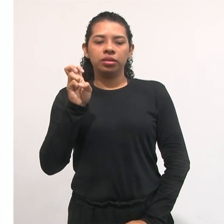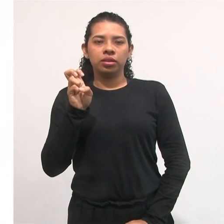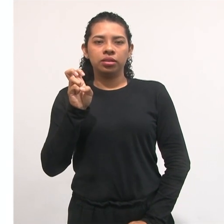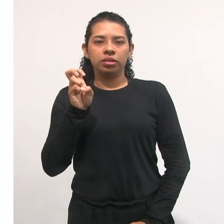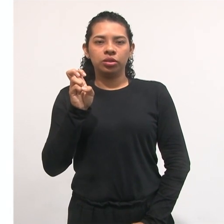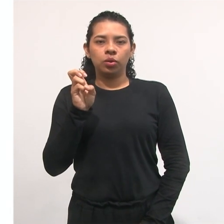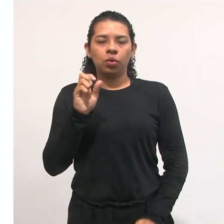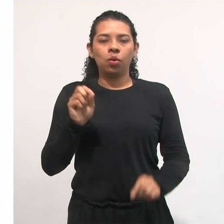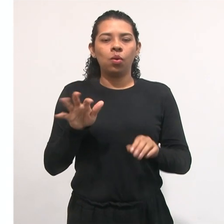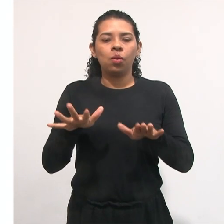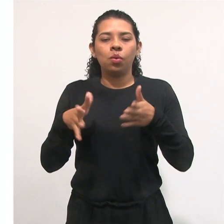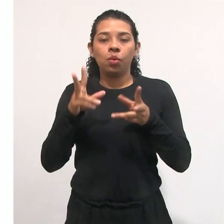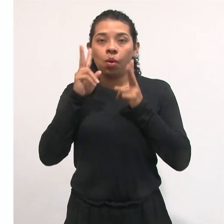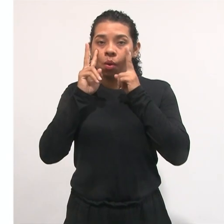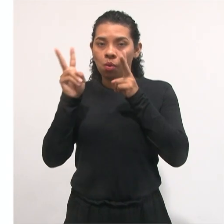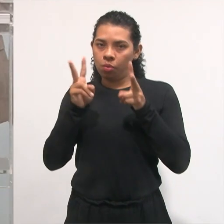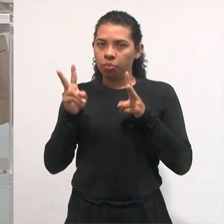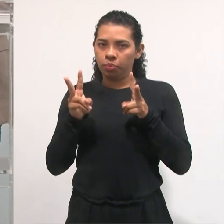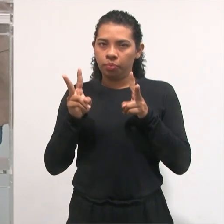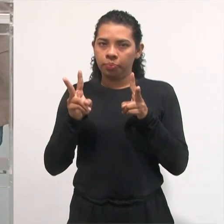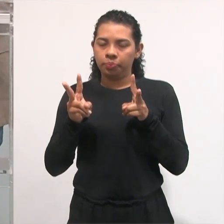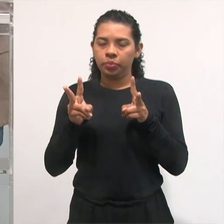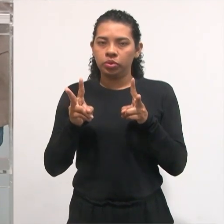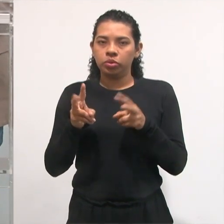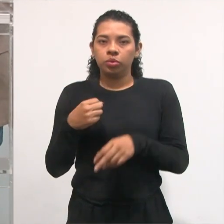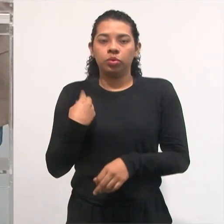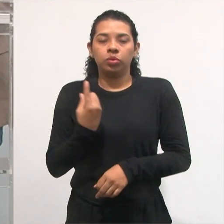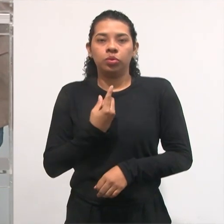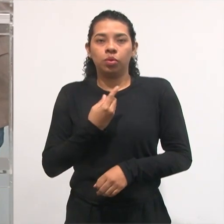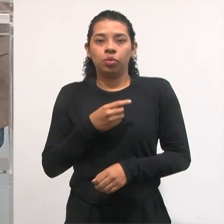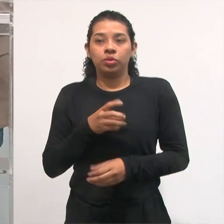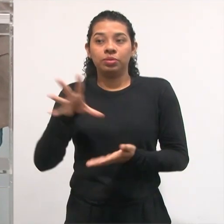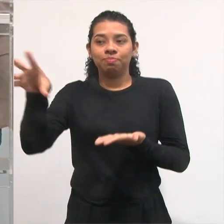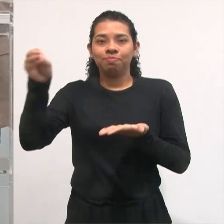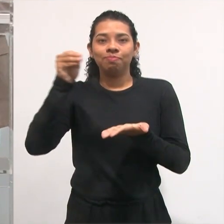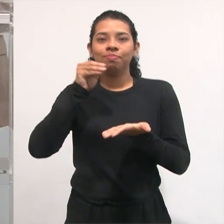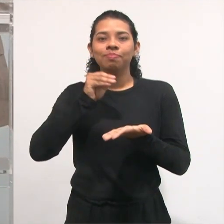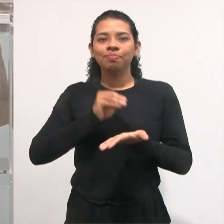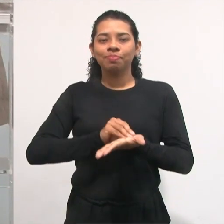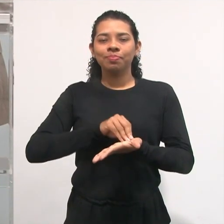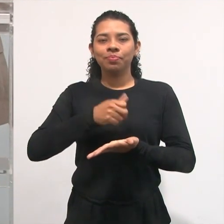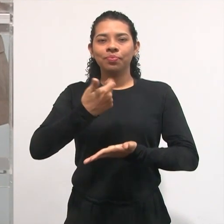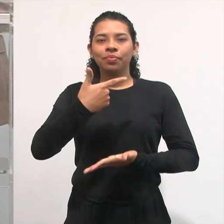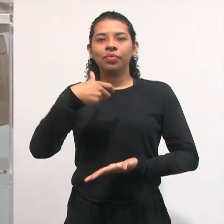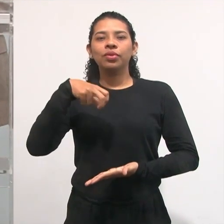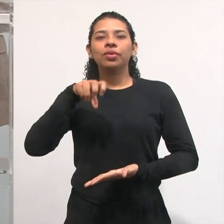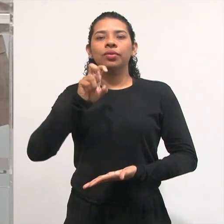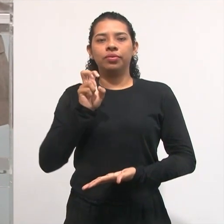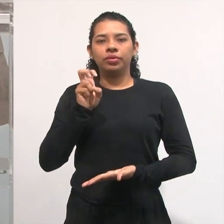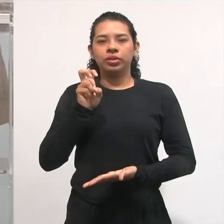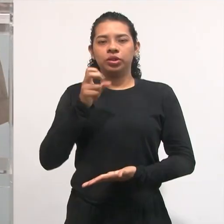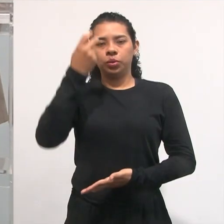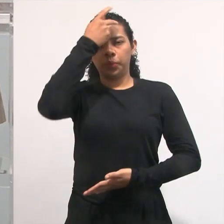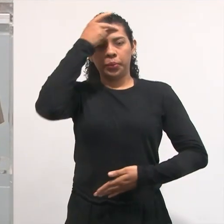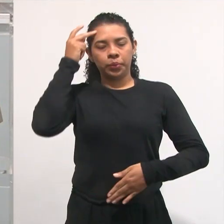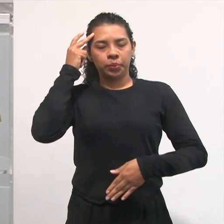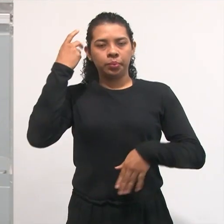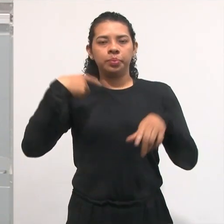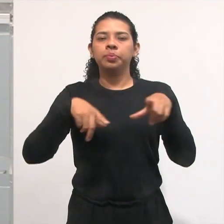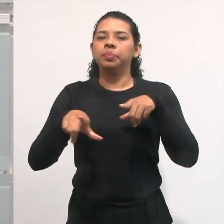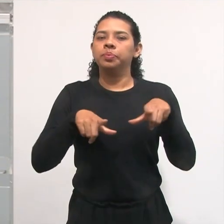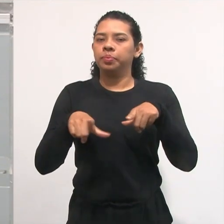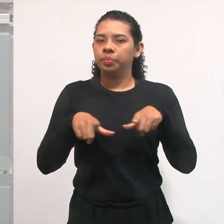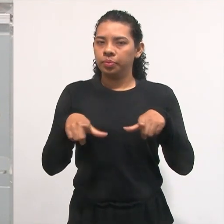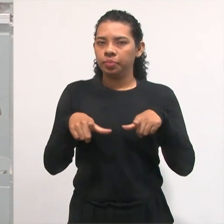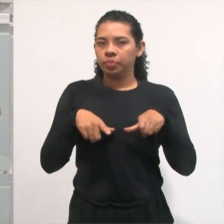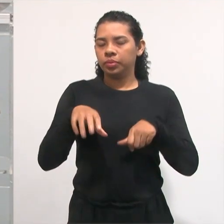anos? 3. Pessoal, veja só. A gente coletou aqui 25 servidores da